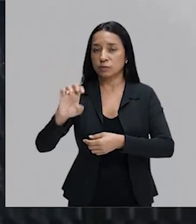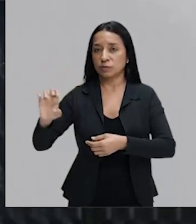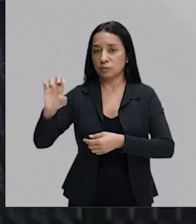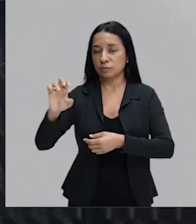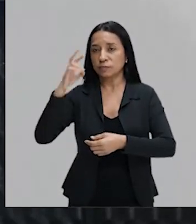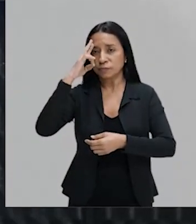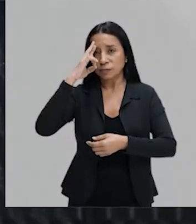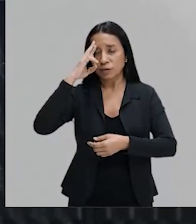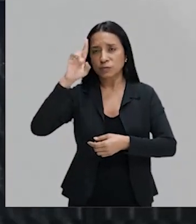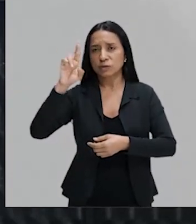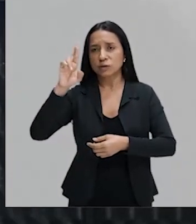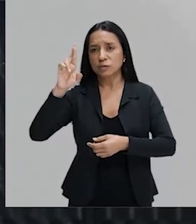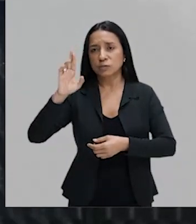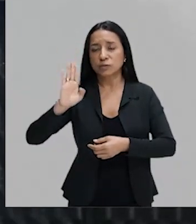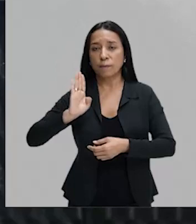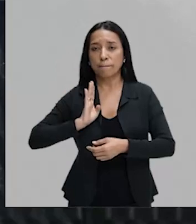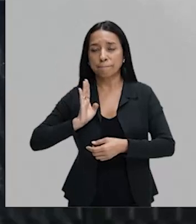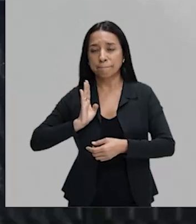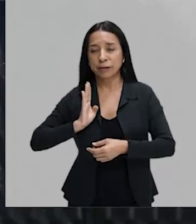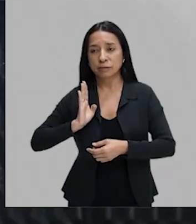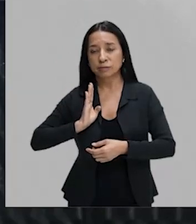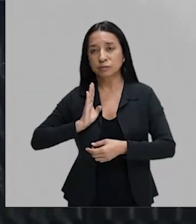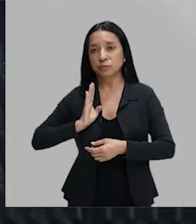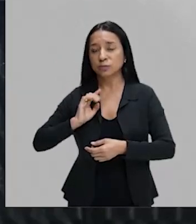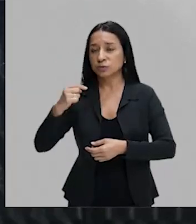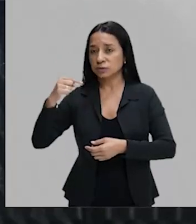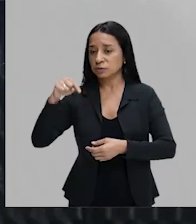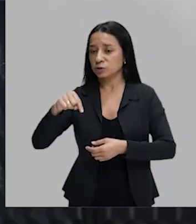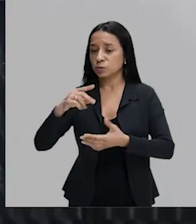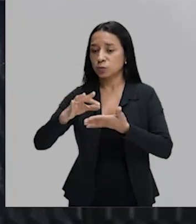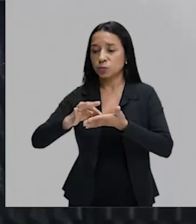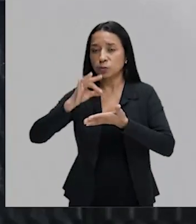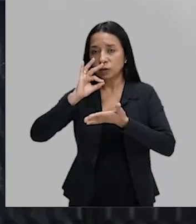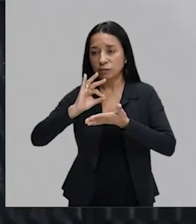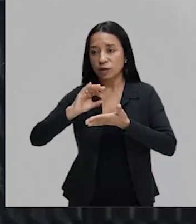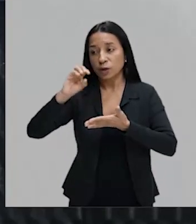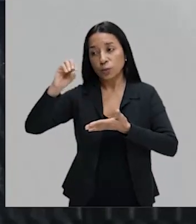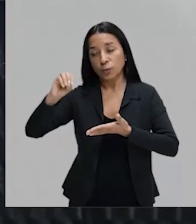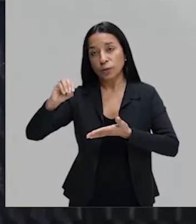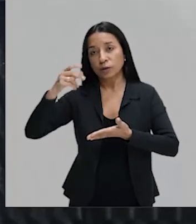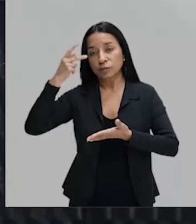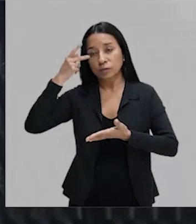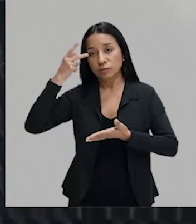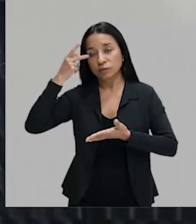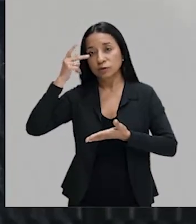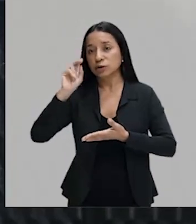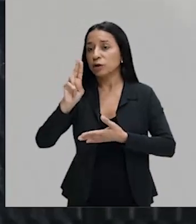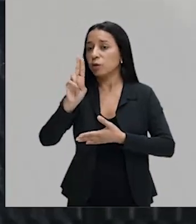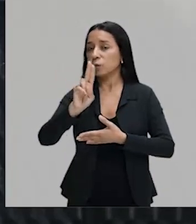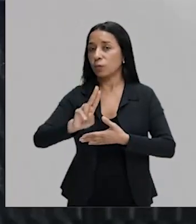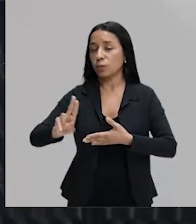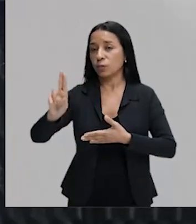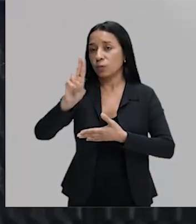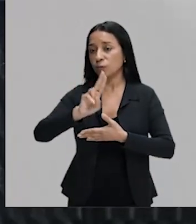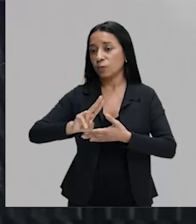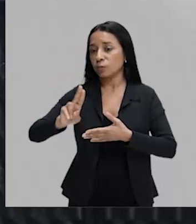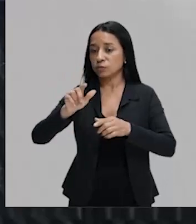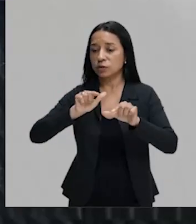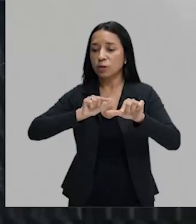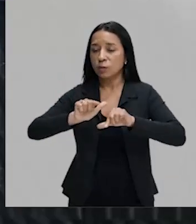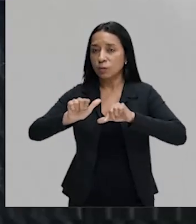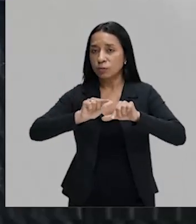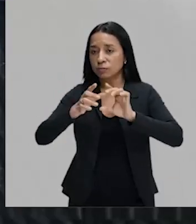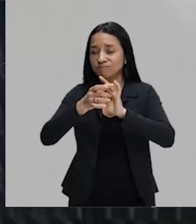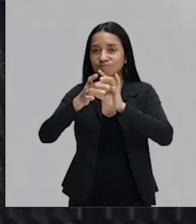barões do café do Oeste Paulista, eles vão utilizar a mão de obra livre assalariada